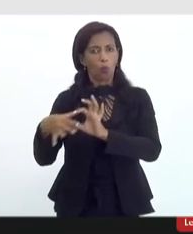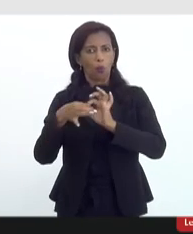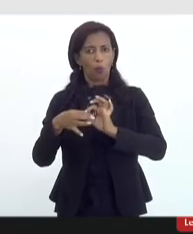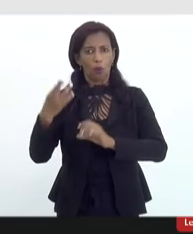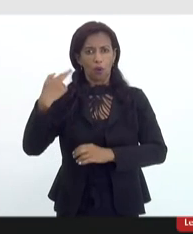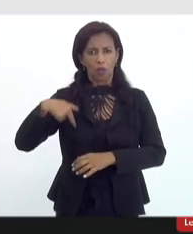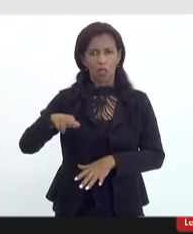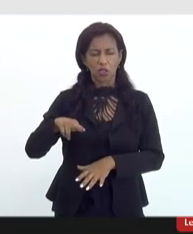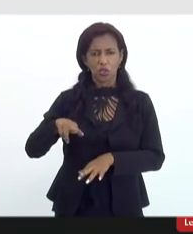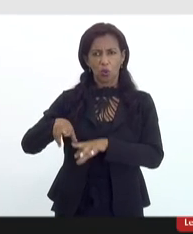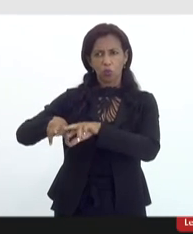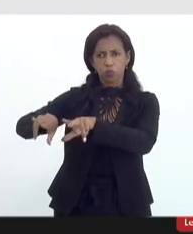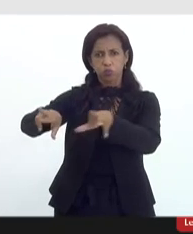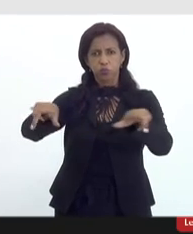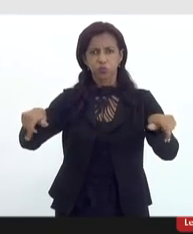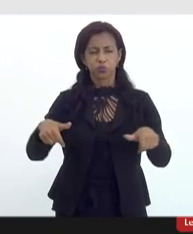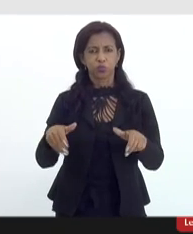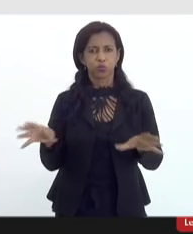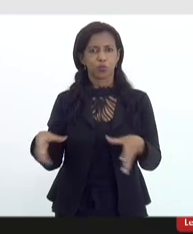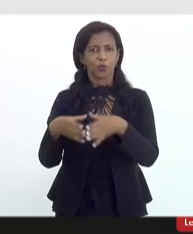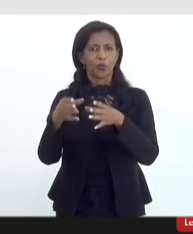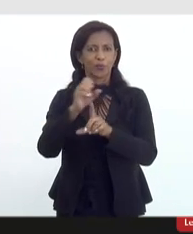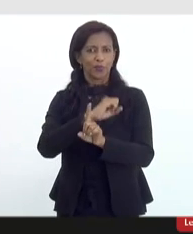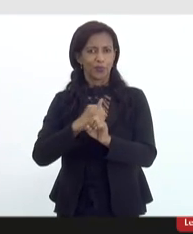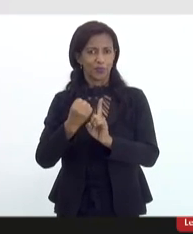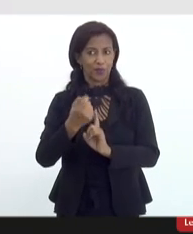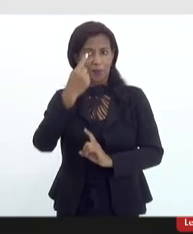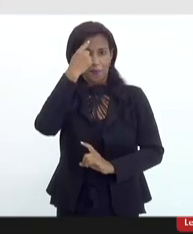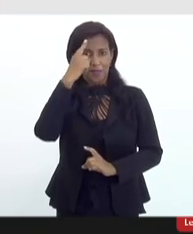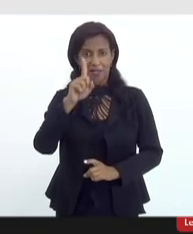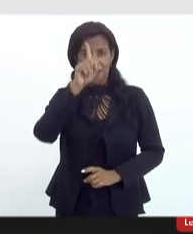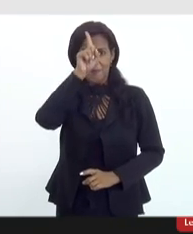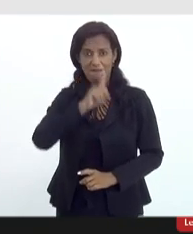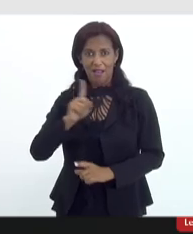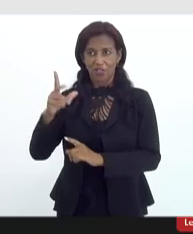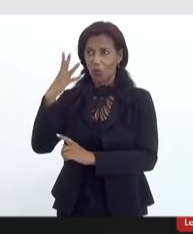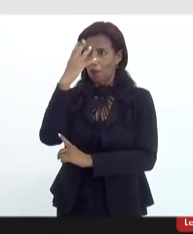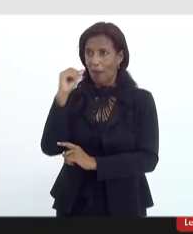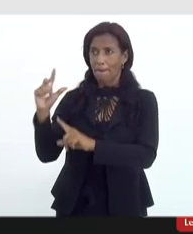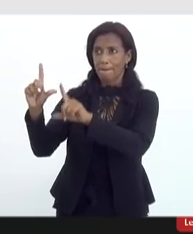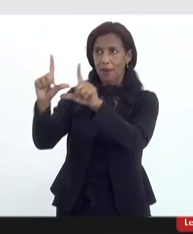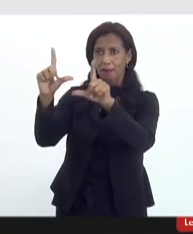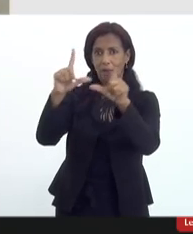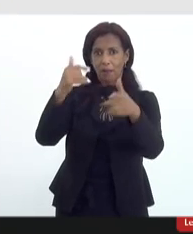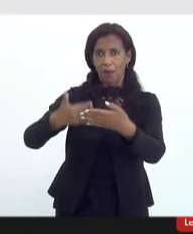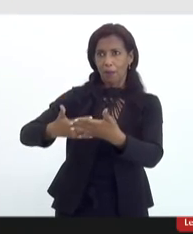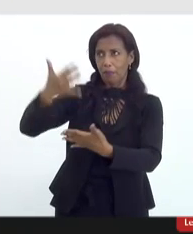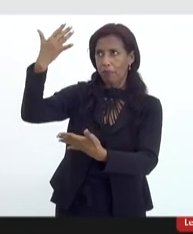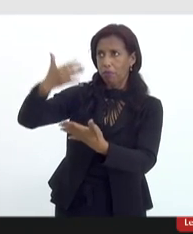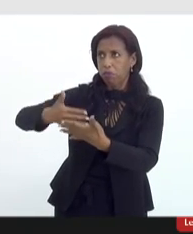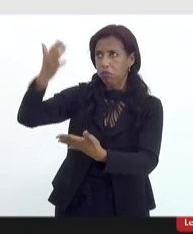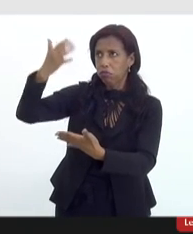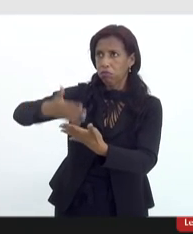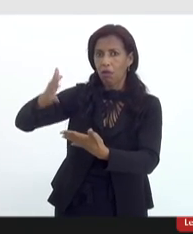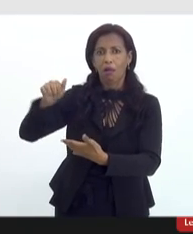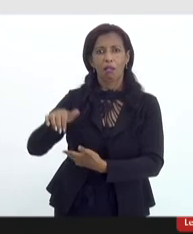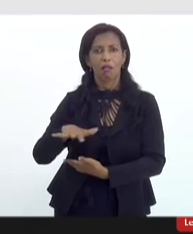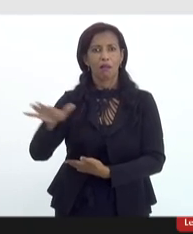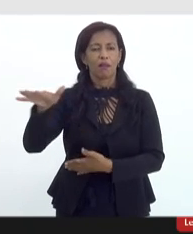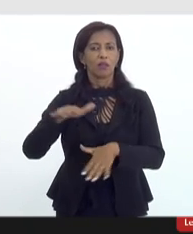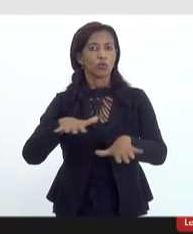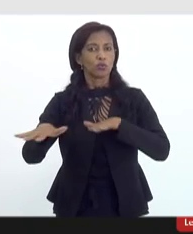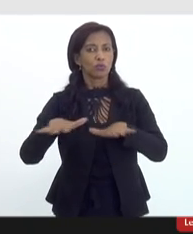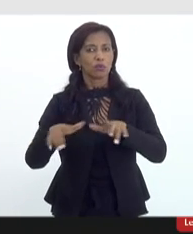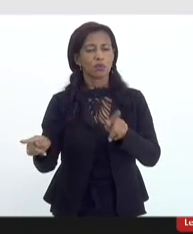religioso com vários grupos sociais, né? Então, é pensar que essas imagens, elas continuam sendo reproduzidas na favela, e os movimentos também